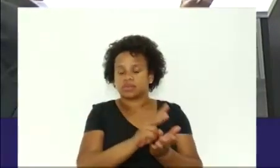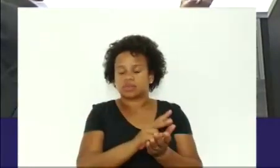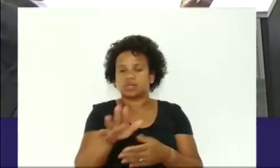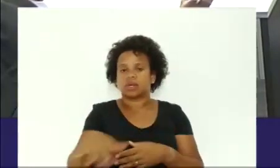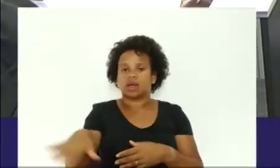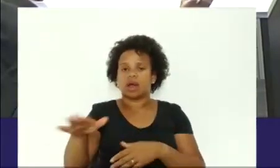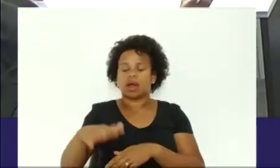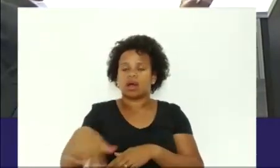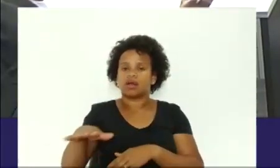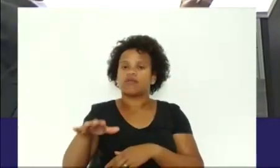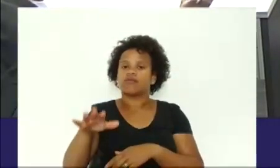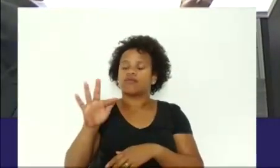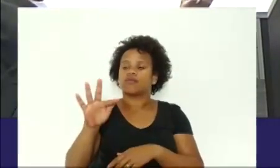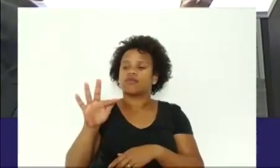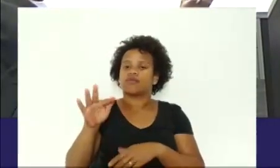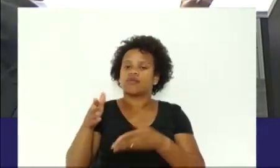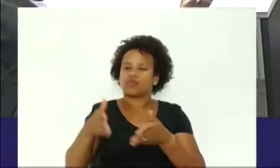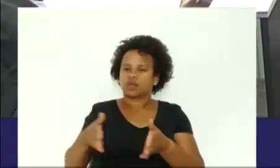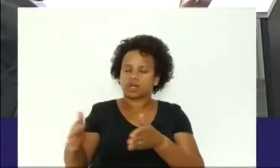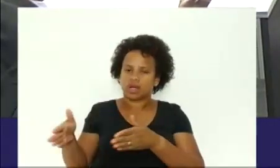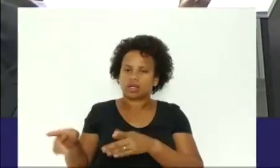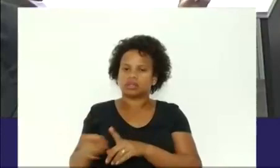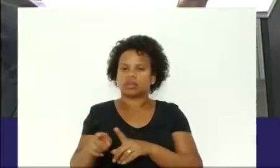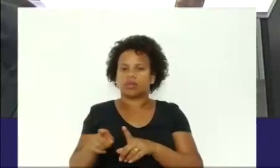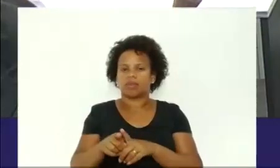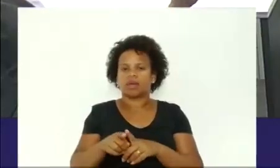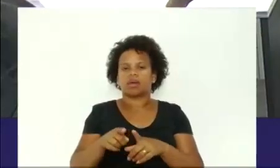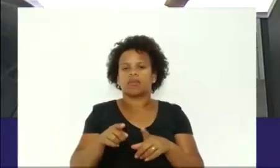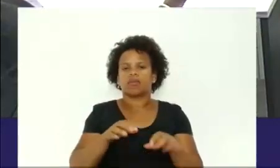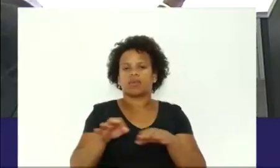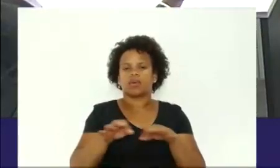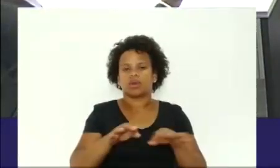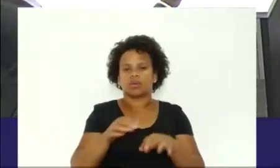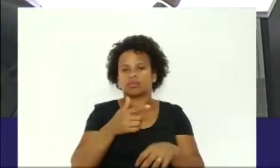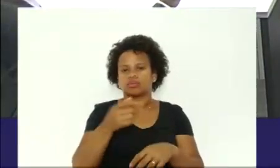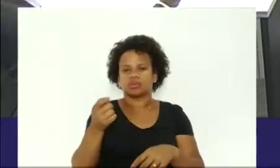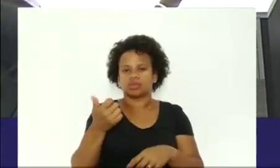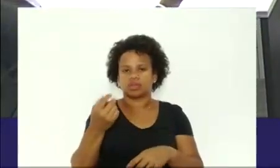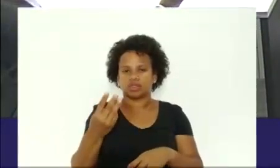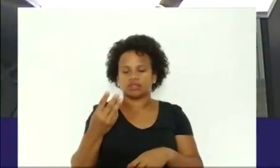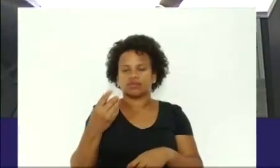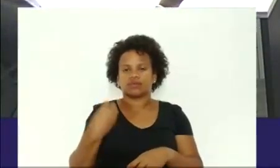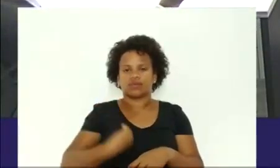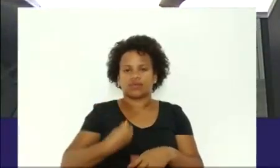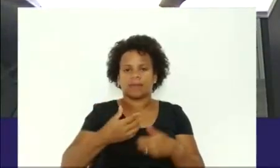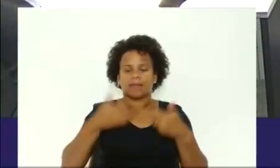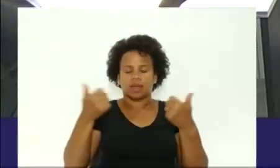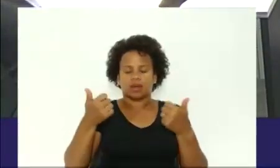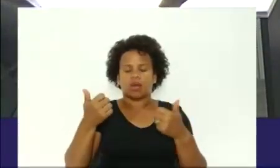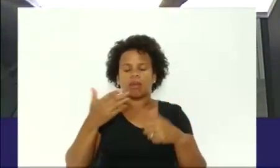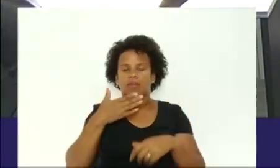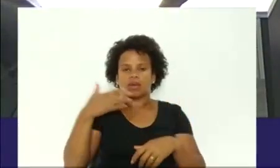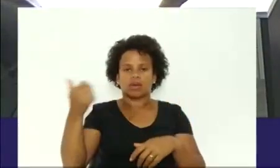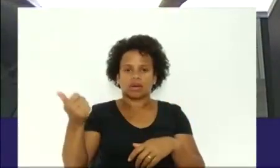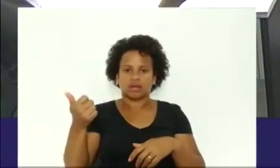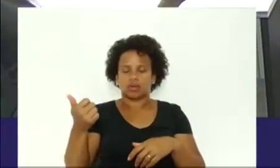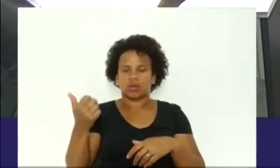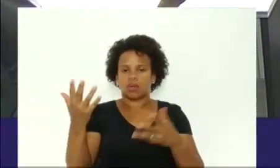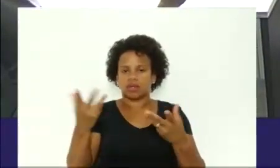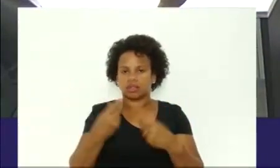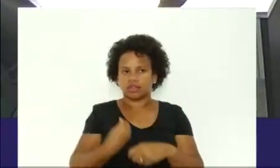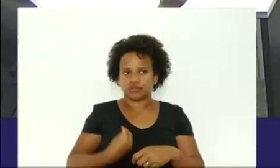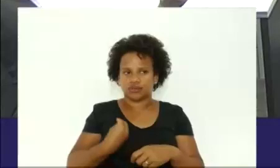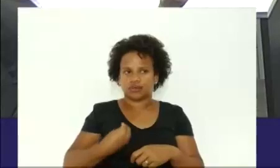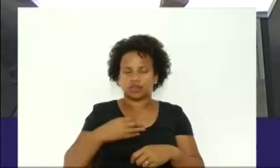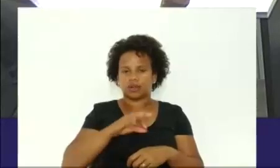Em 2003, no programa Viver Melhor para a Melhoria da Qualidade de Vida na Polícia Militar do Interior. Em